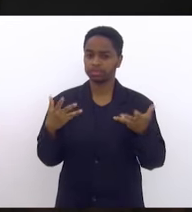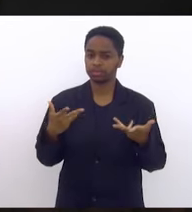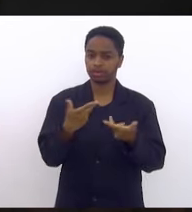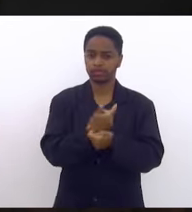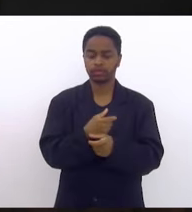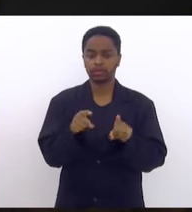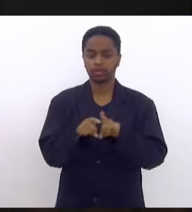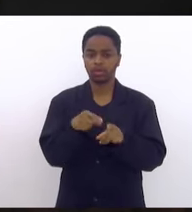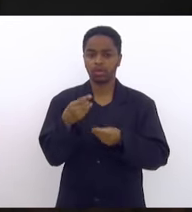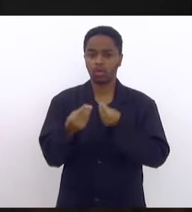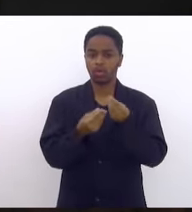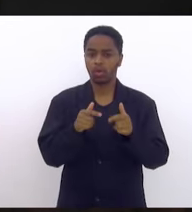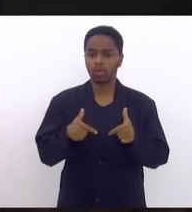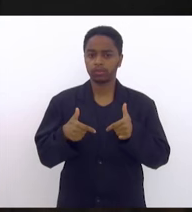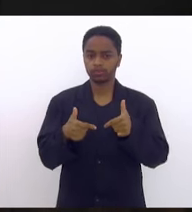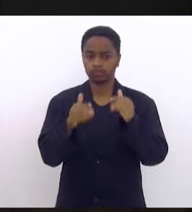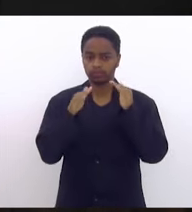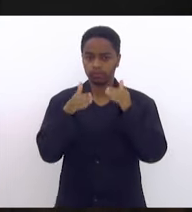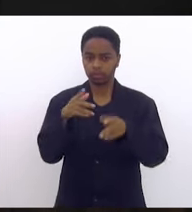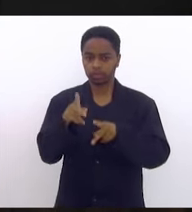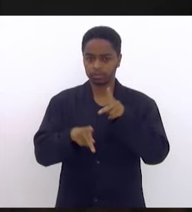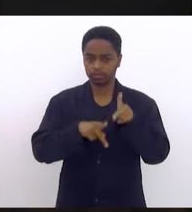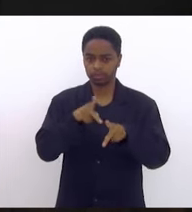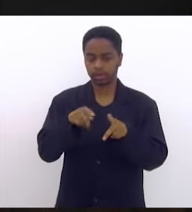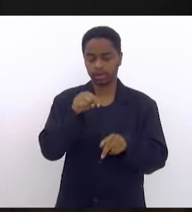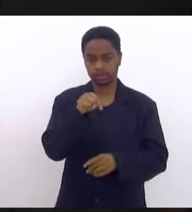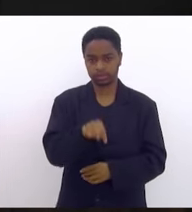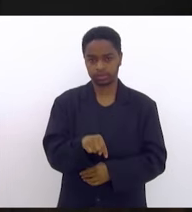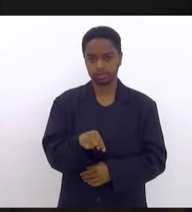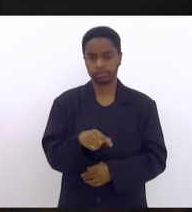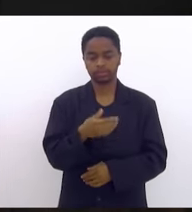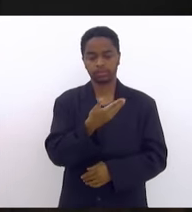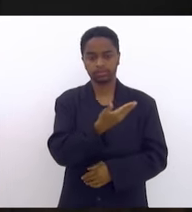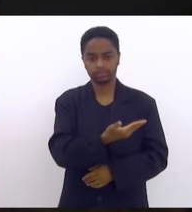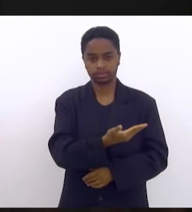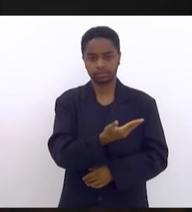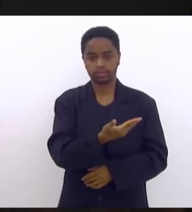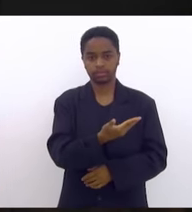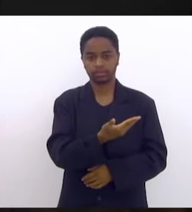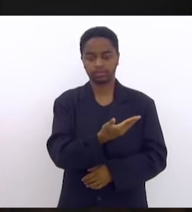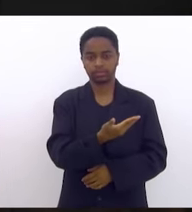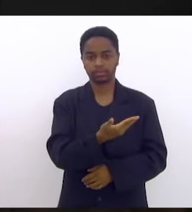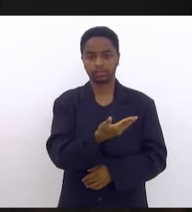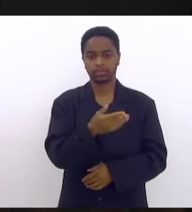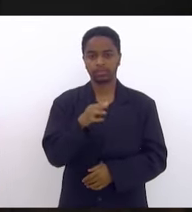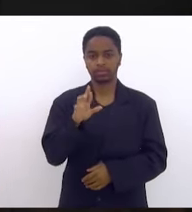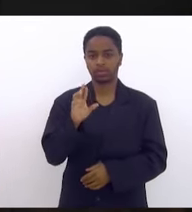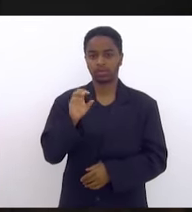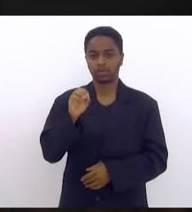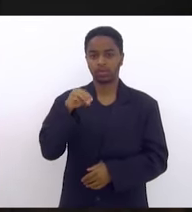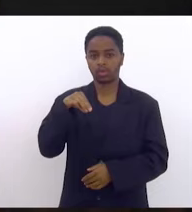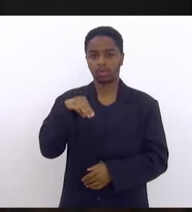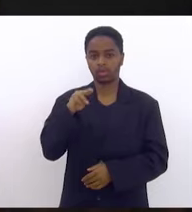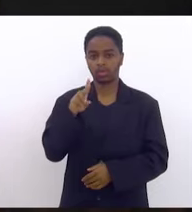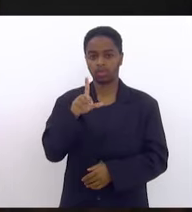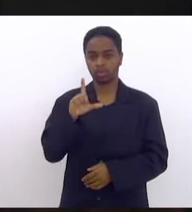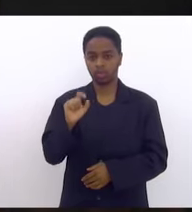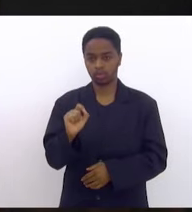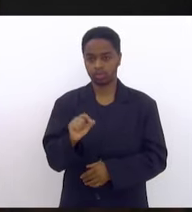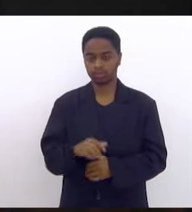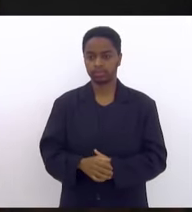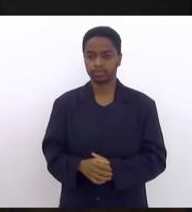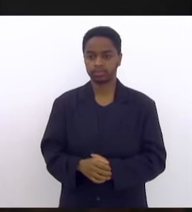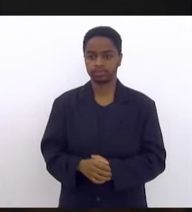que você tem feito pela população de Mangaratiba. Nosso próximo agraciado é nosso irmão Rômulo dos Santos Nogueira, o